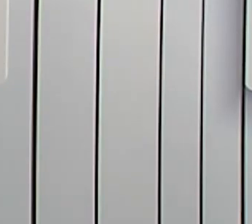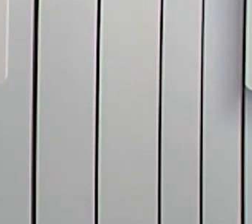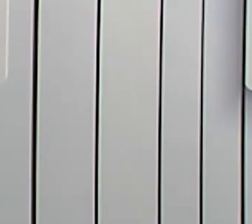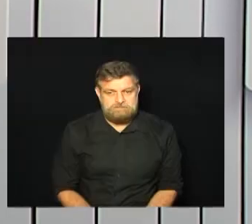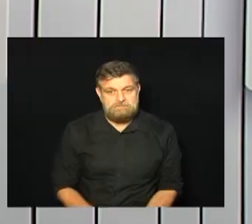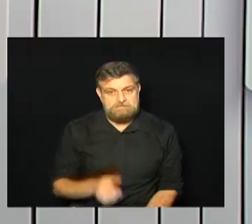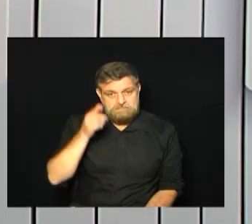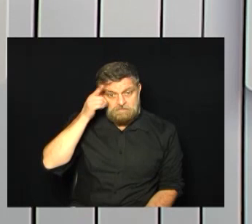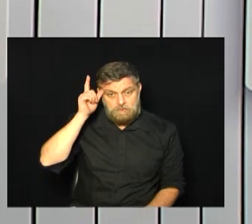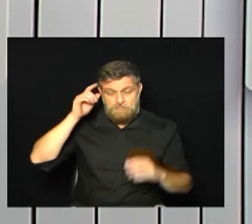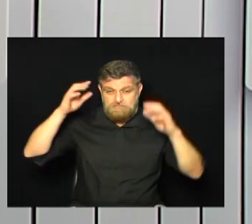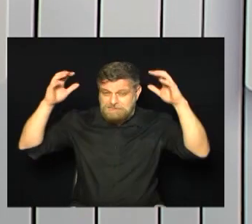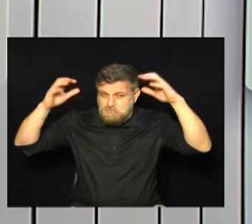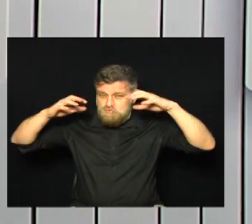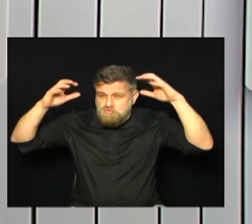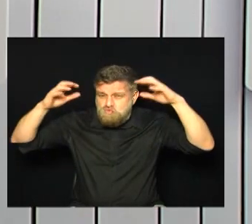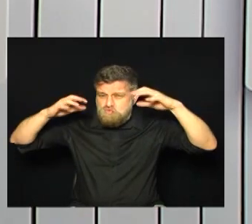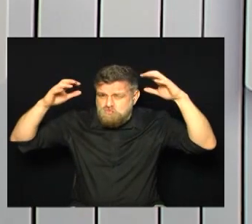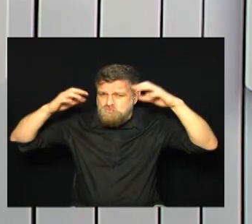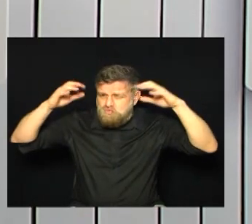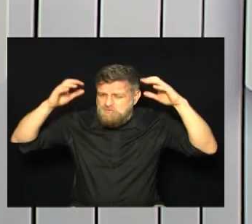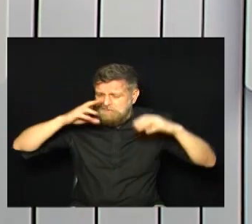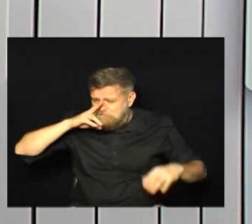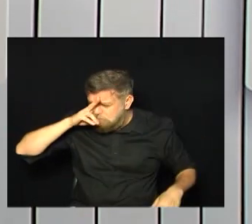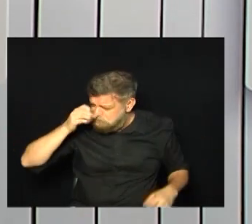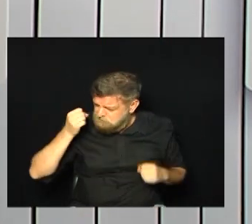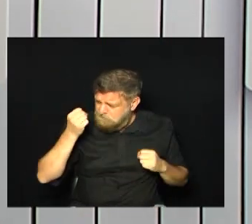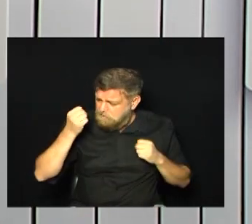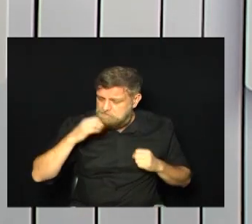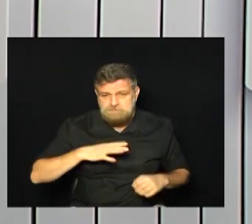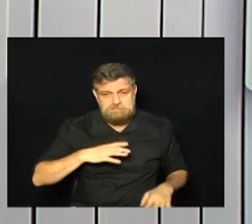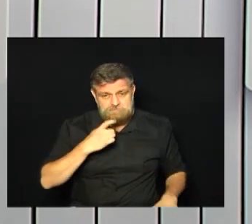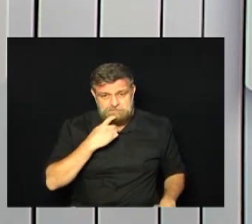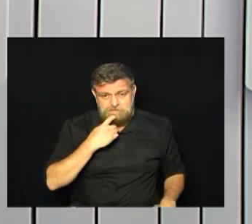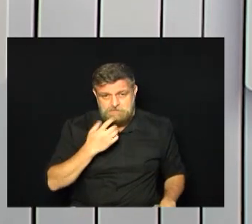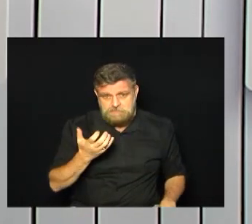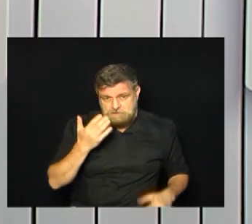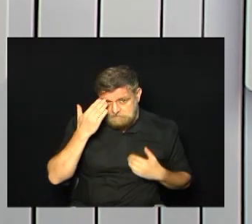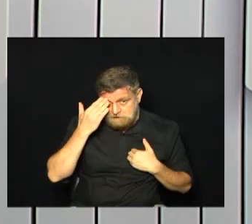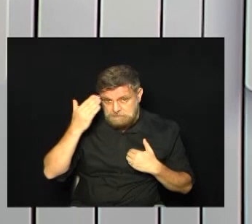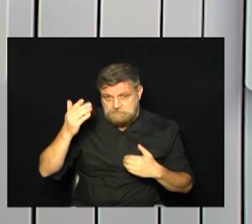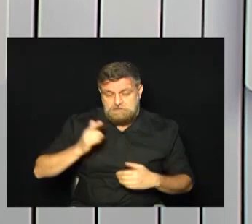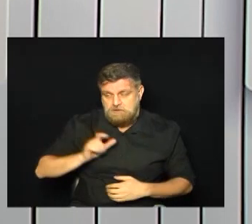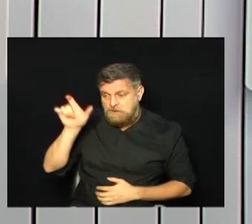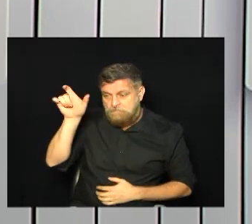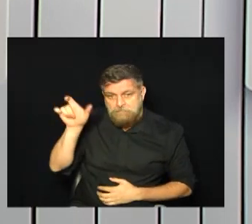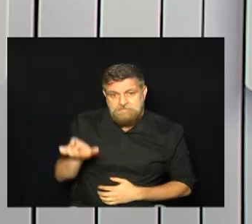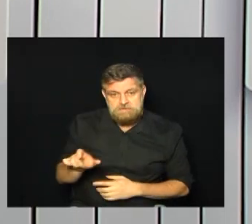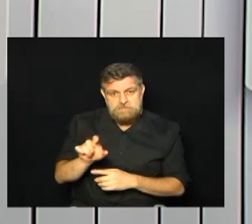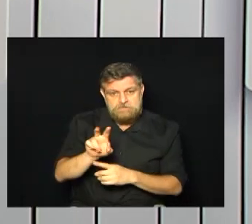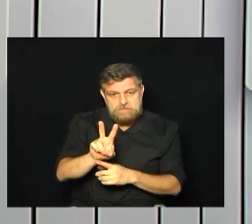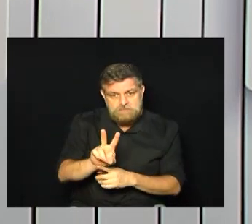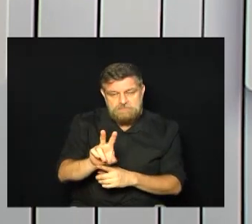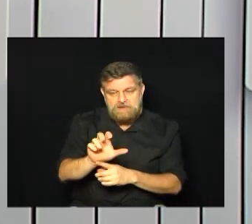Ontem à noite, chuva muito forte aqui na cidade de Campinas. Quero agradecer até uma telespectadora, a Valentina,